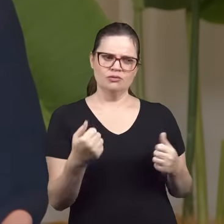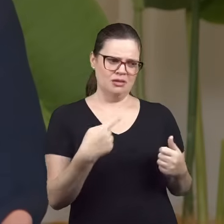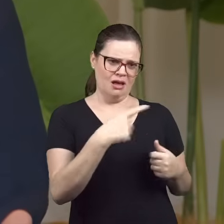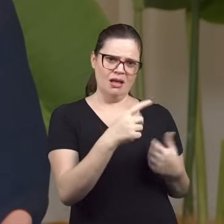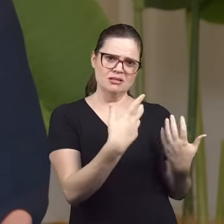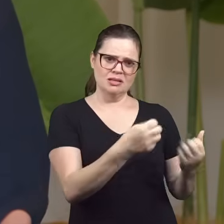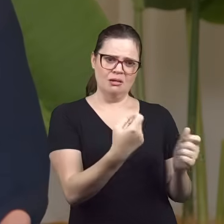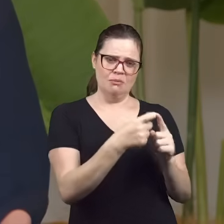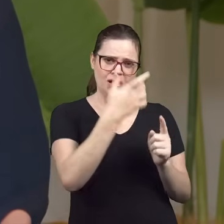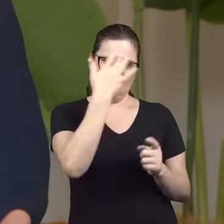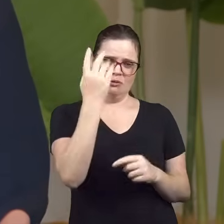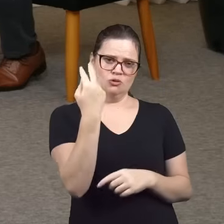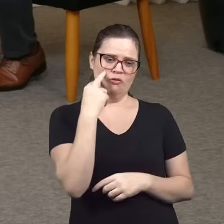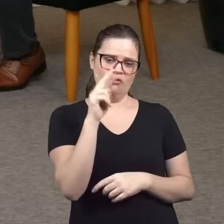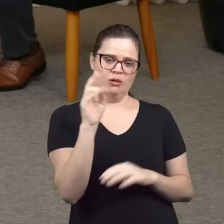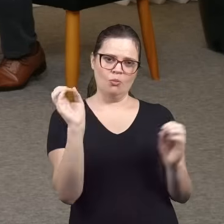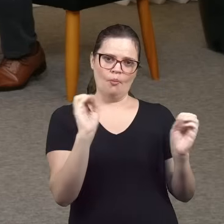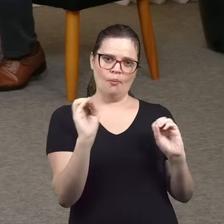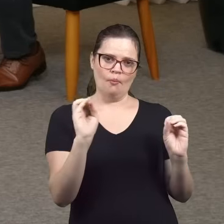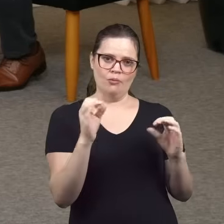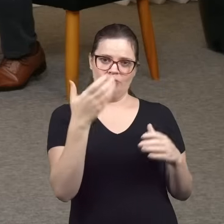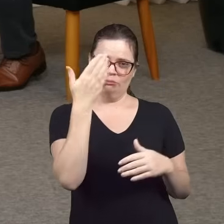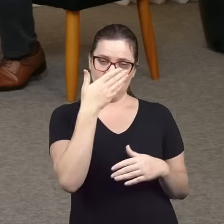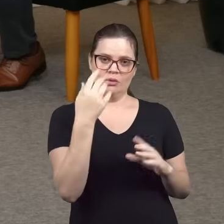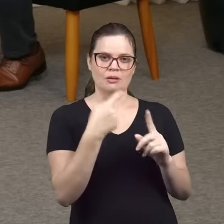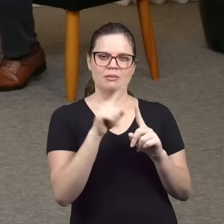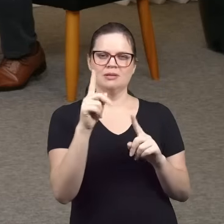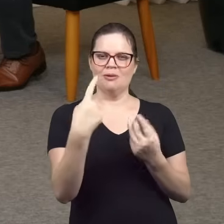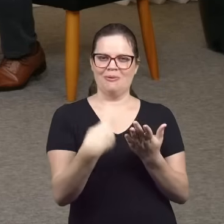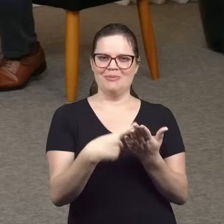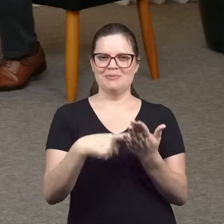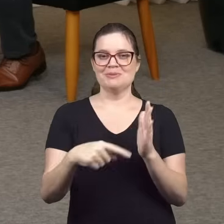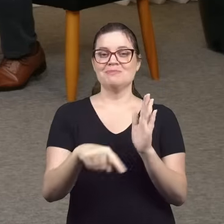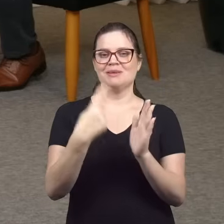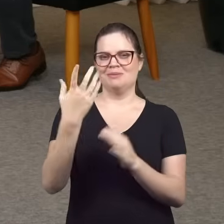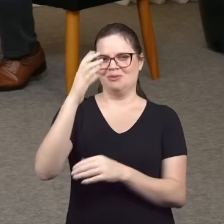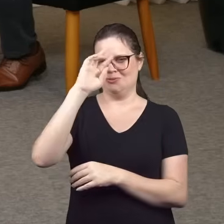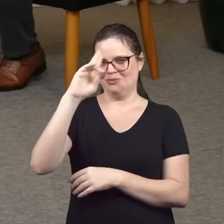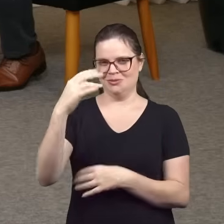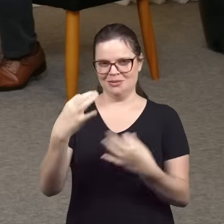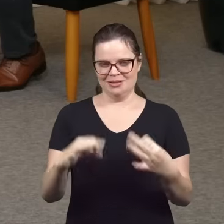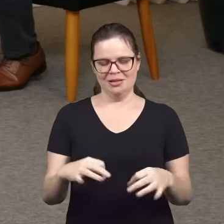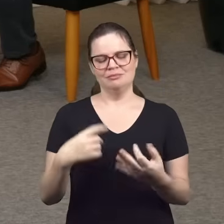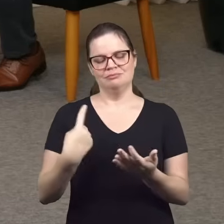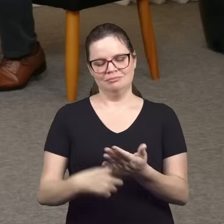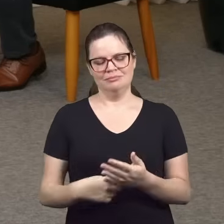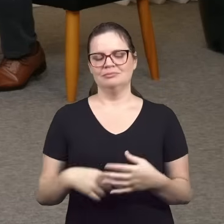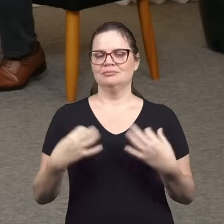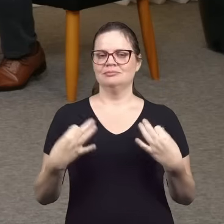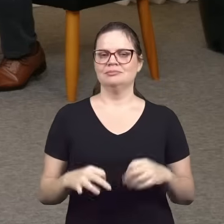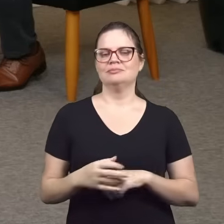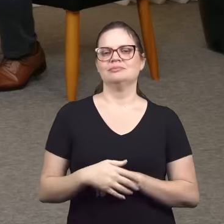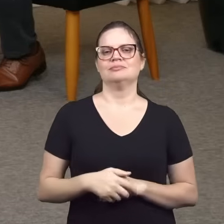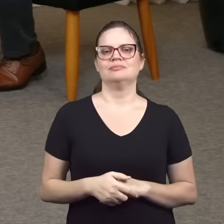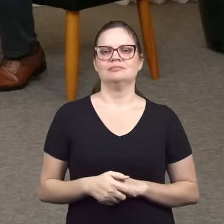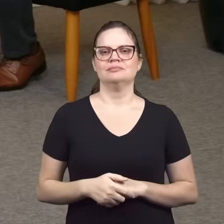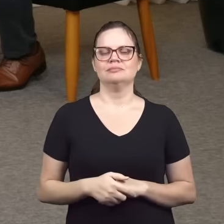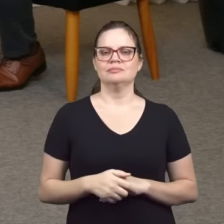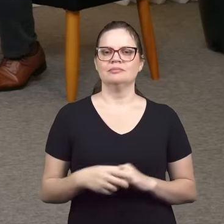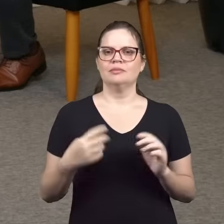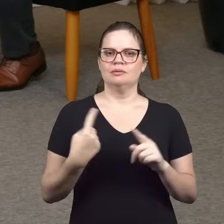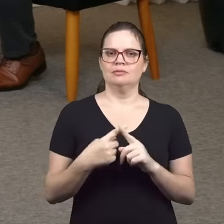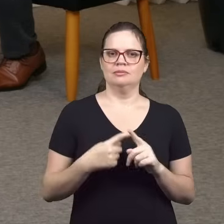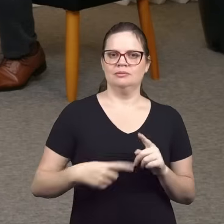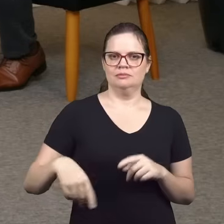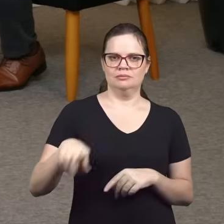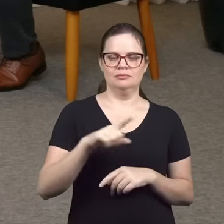observando. Mas seu compromisso é com o Senhor em primeiro lugar. Sim. Não é verdade? Com a sua igreja, com os